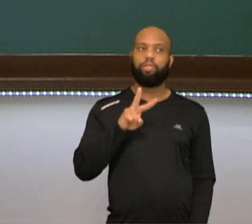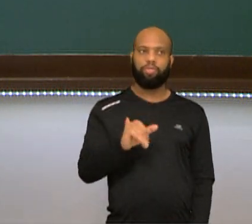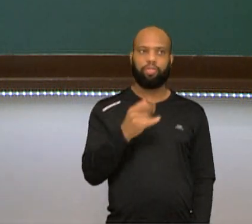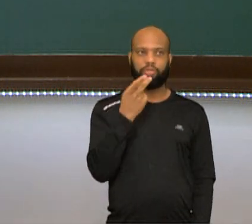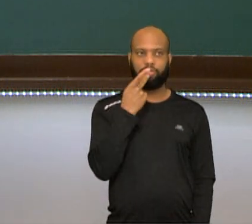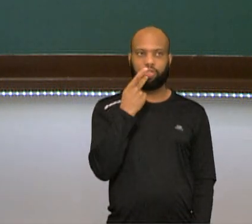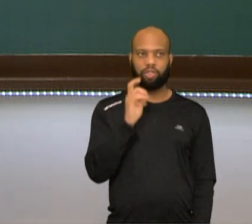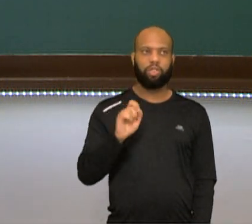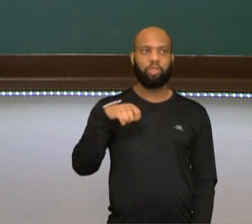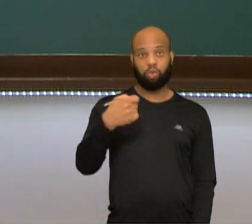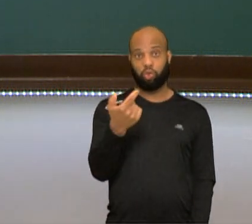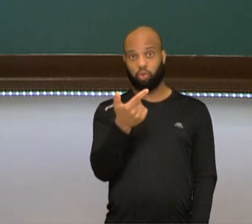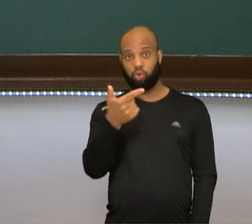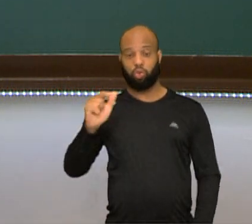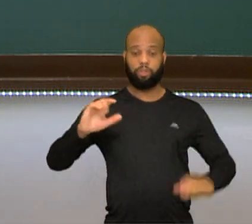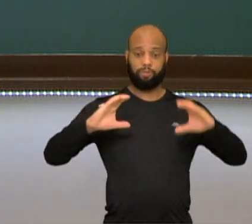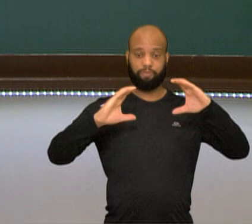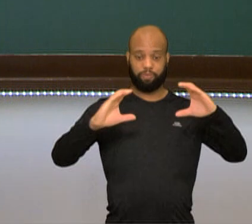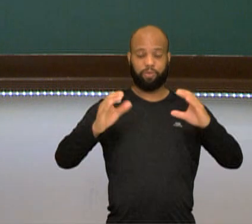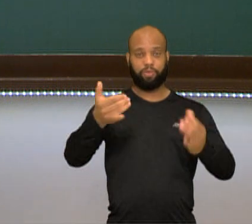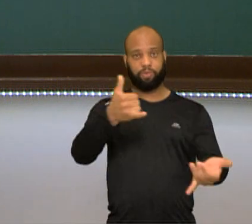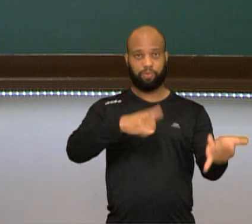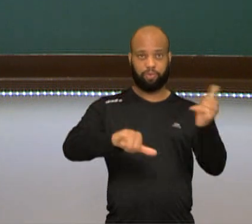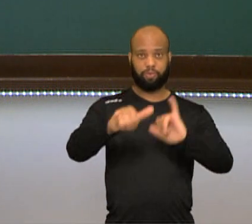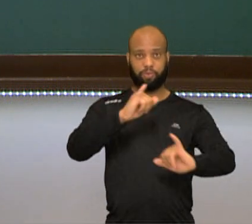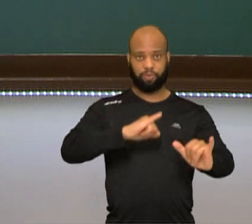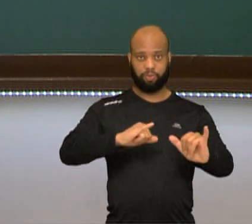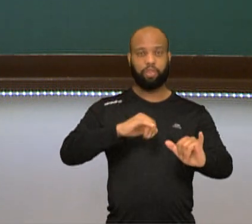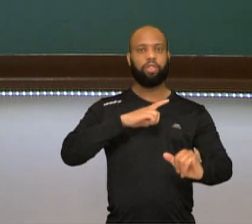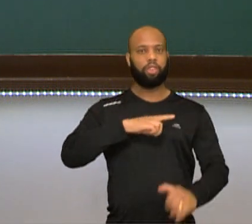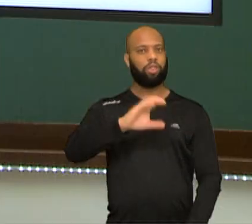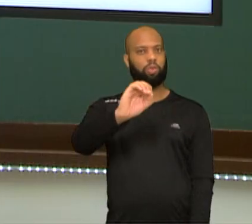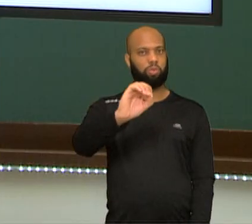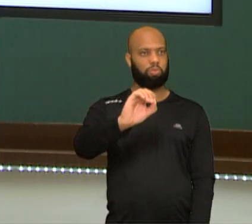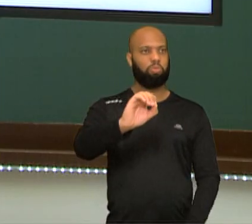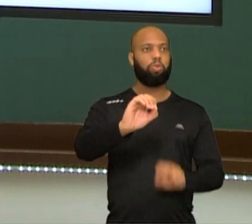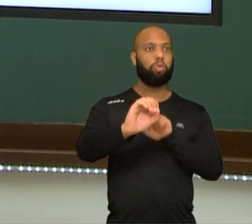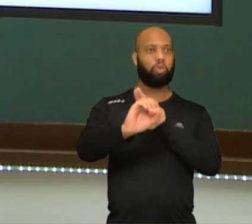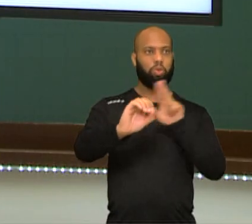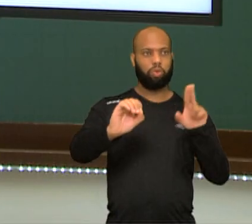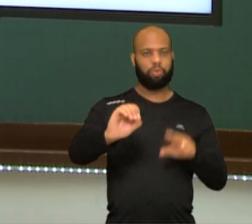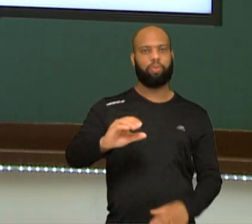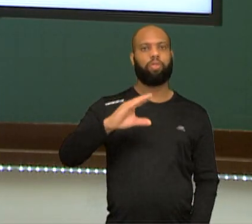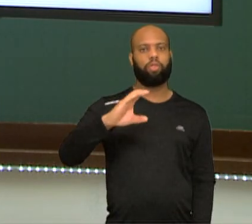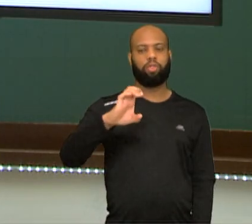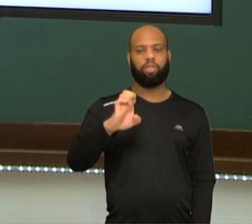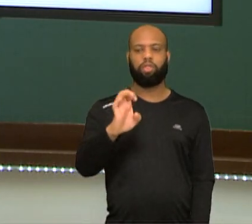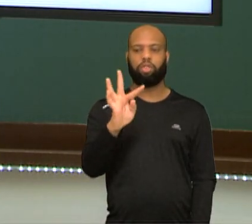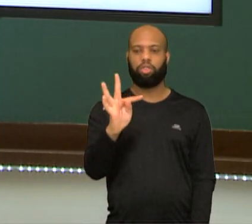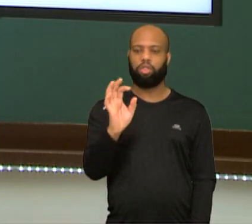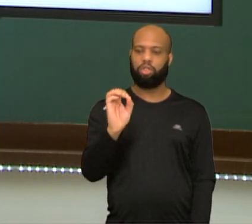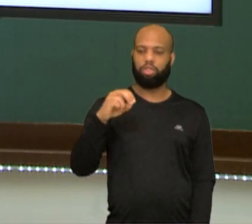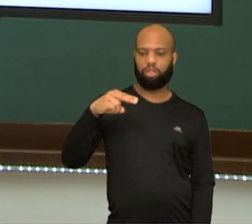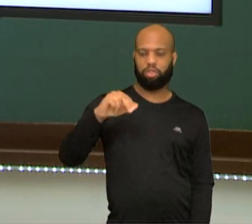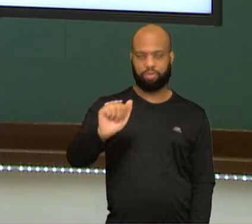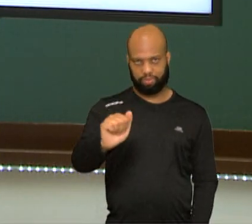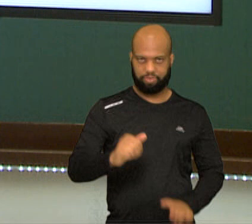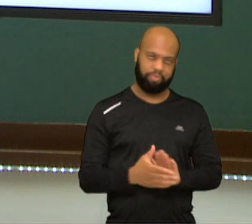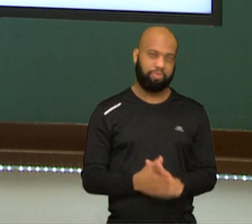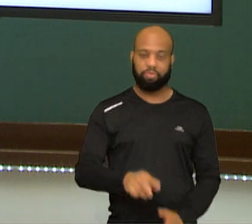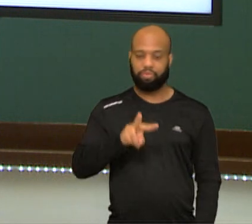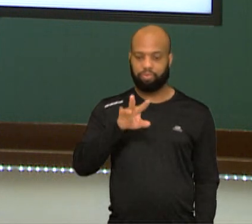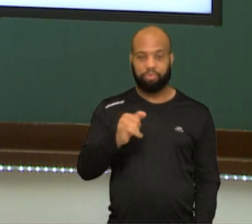trabalhar uma outra função química oxigenada que nós denominamos de cetonas.